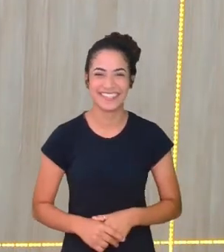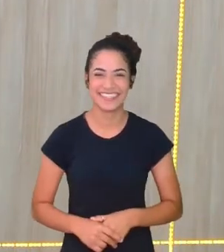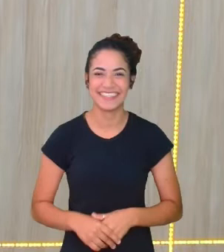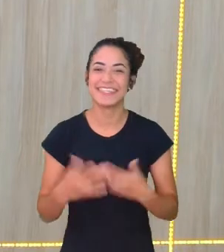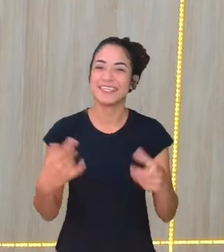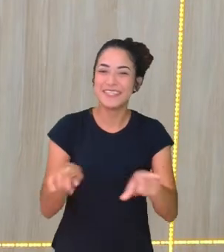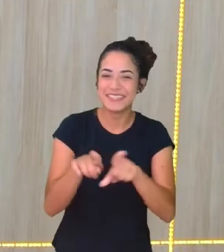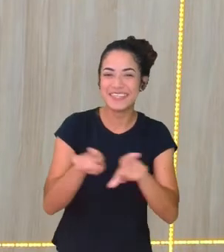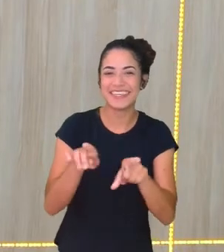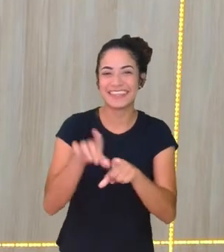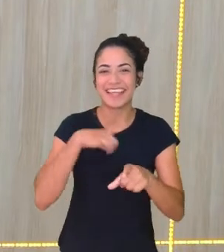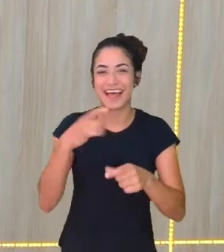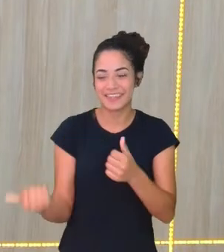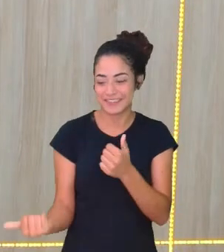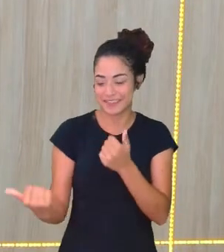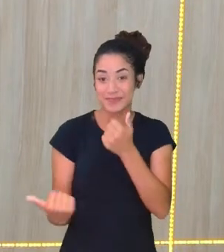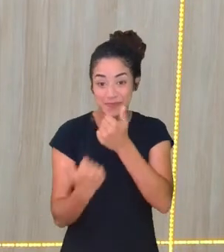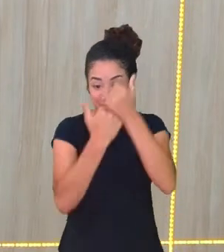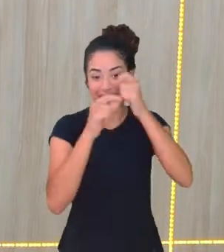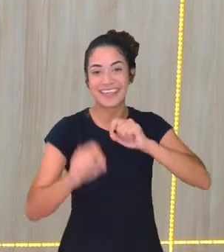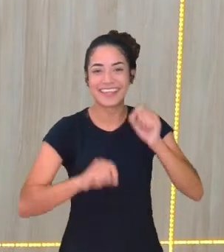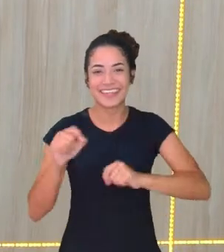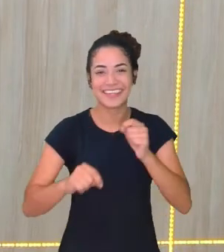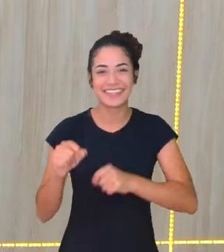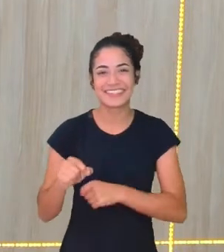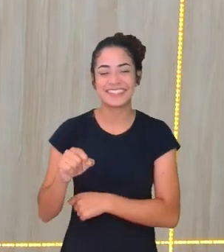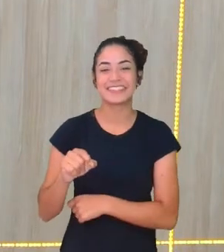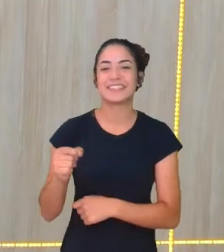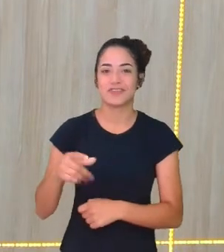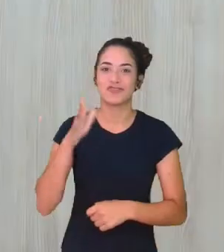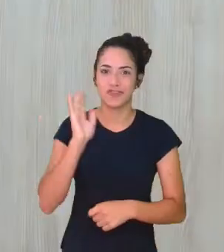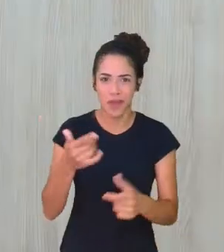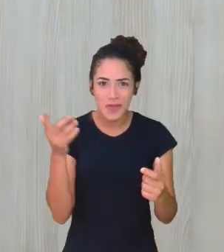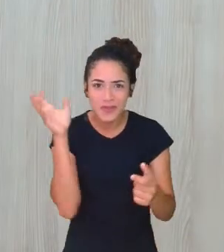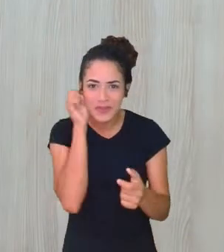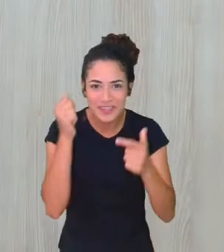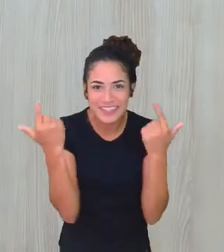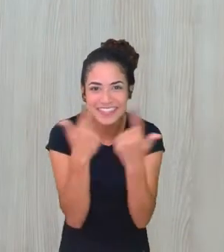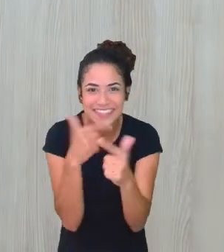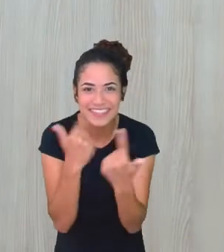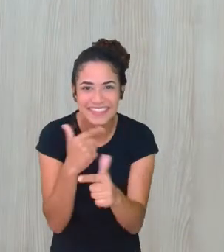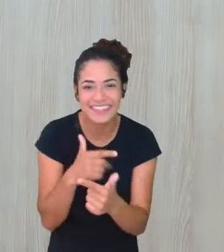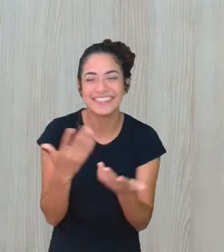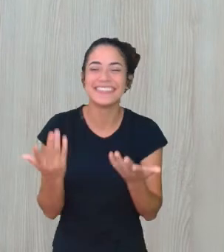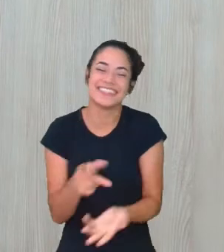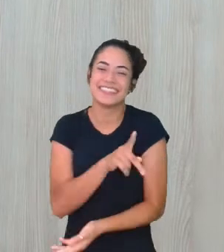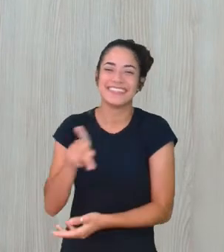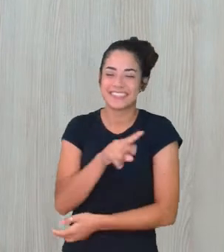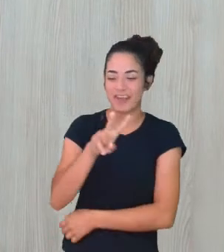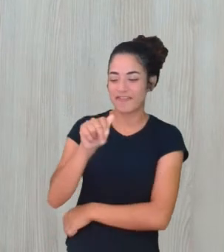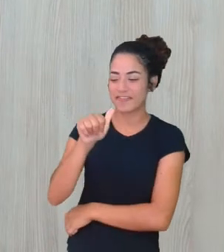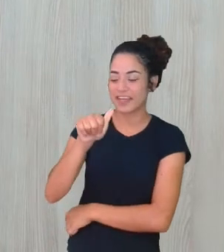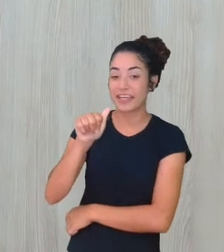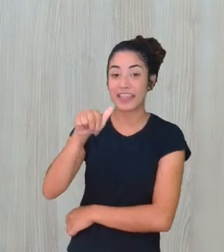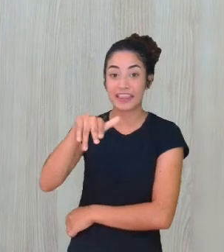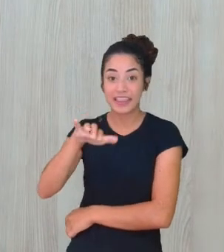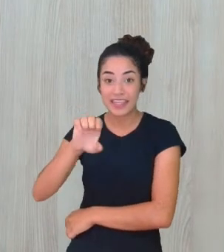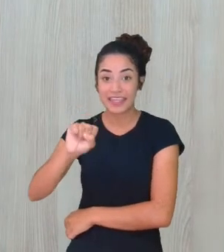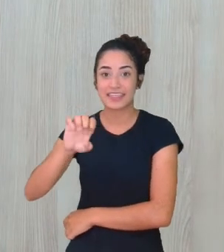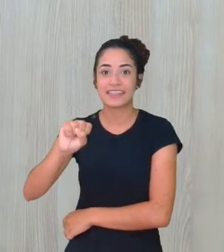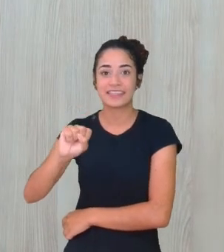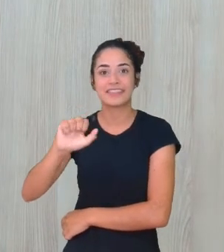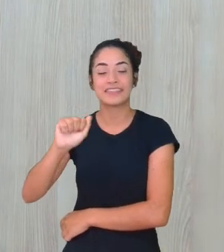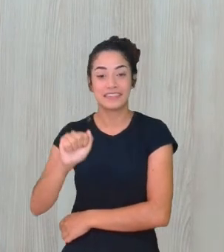contamos com a ajuda dela que já estava rindo ali você já escutar a risada dela certo professora Vanessa aí ó